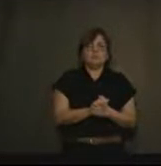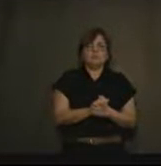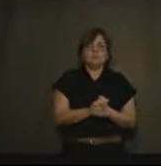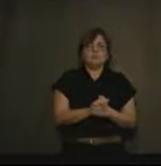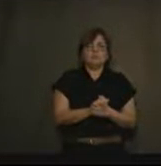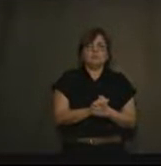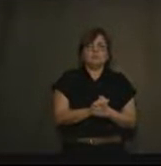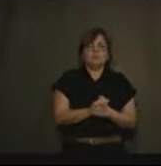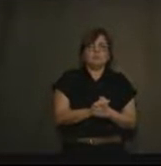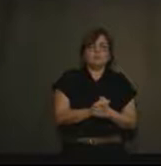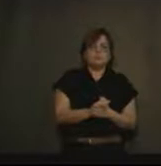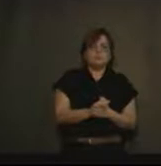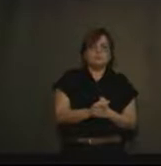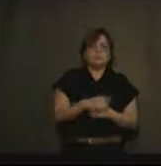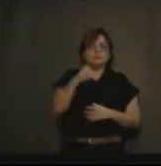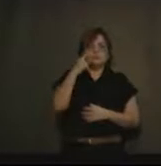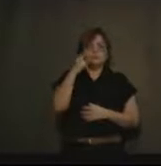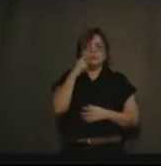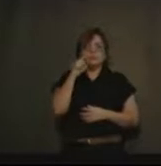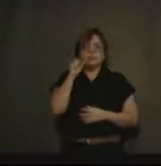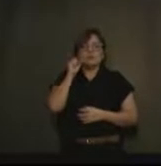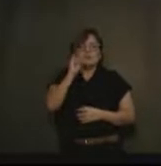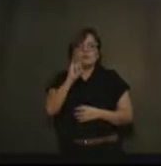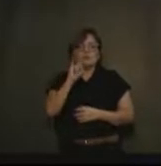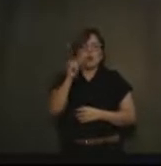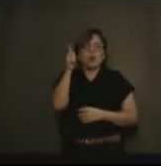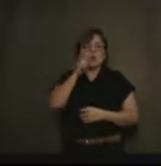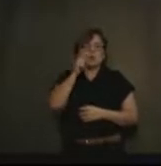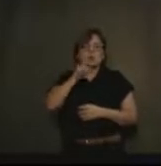cada vez mais aproximadas à medida que fossem levadas